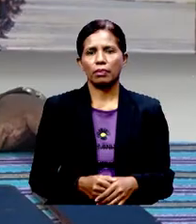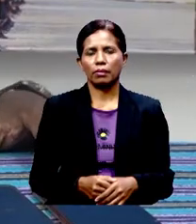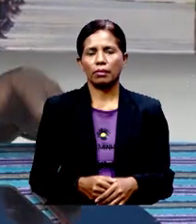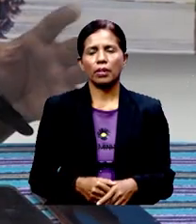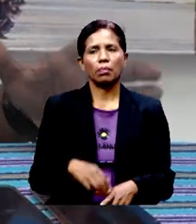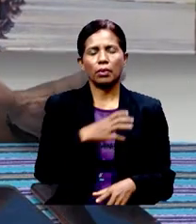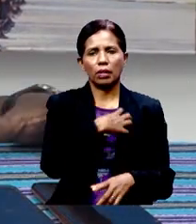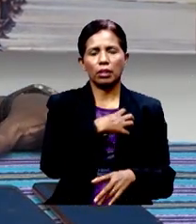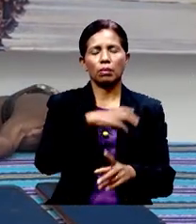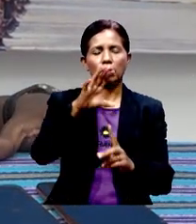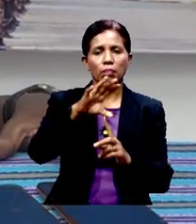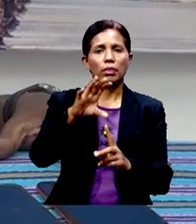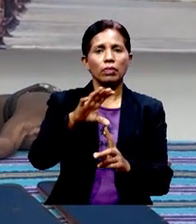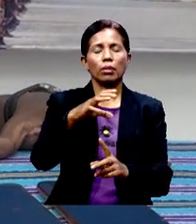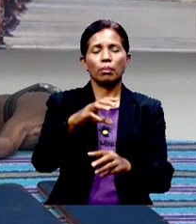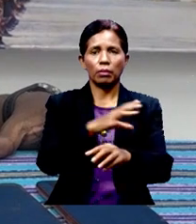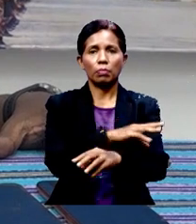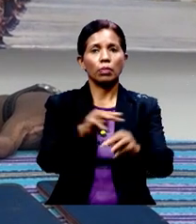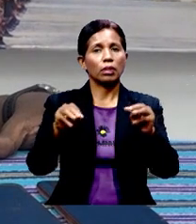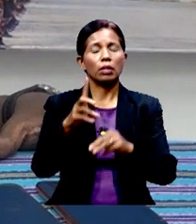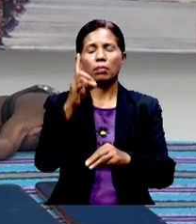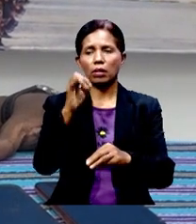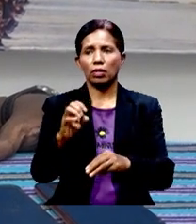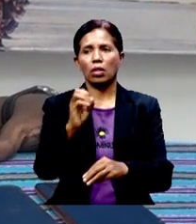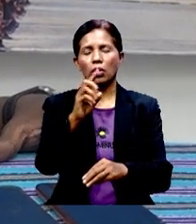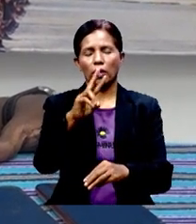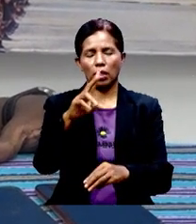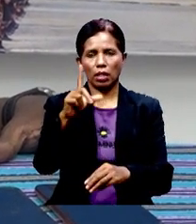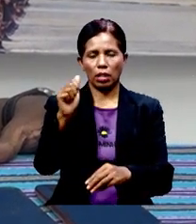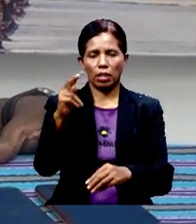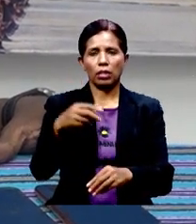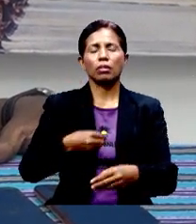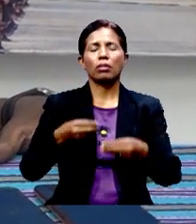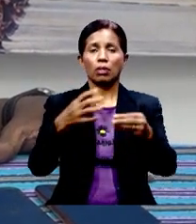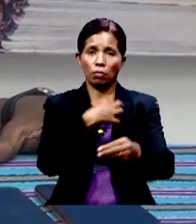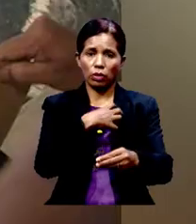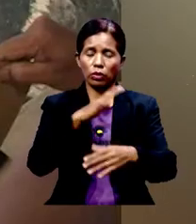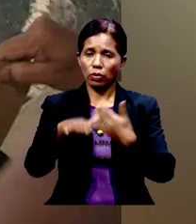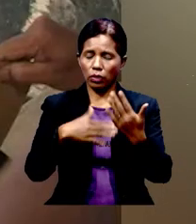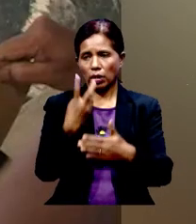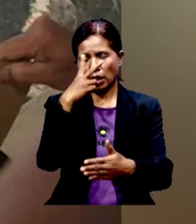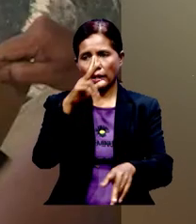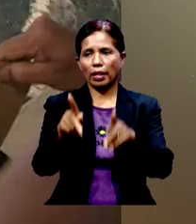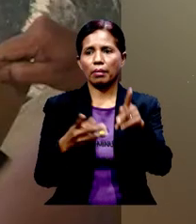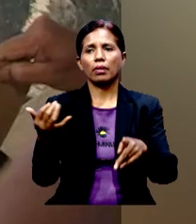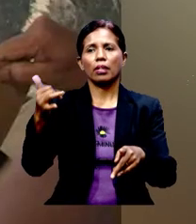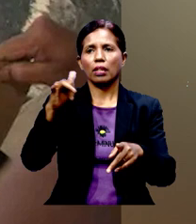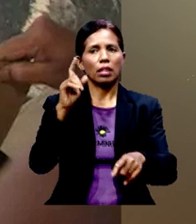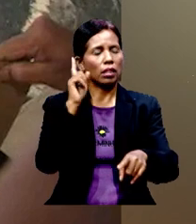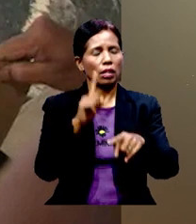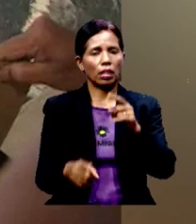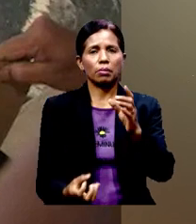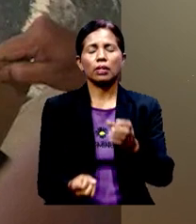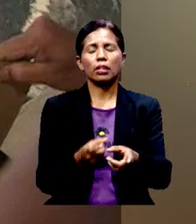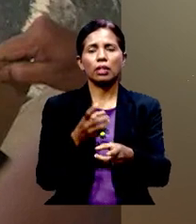Comandante Penetele Município de Ilha e Superintendente Seifi Orlando Gomes foram na orientação da Polícia Esquadra Sira, onde controla a cidadão Sira, a Tula Bele Tiro